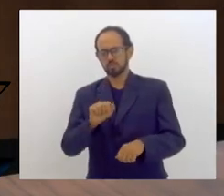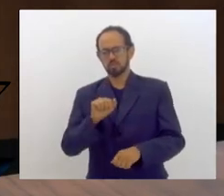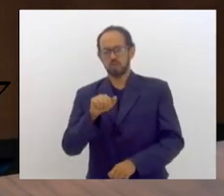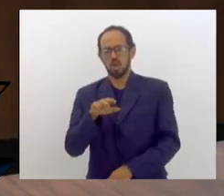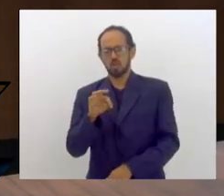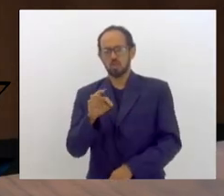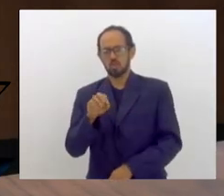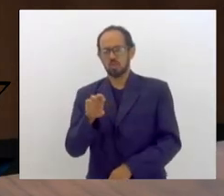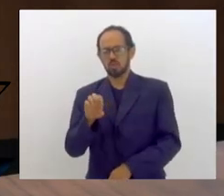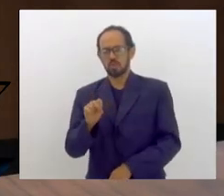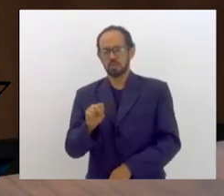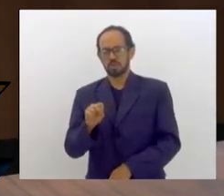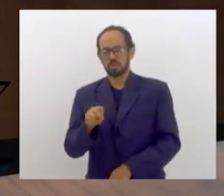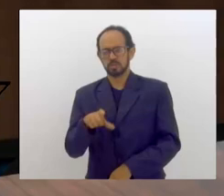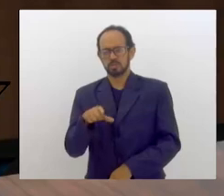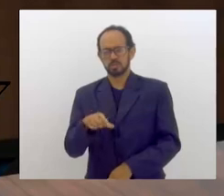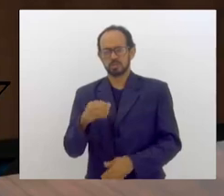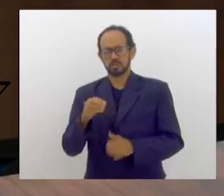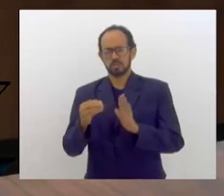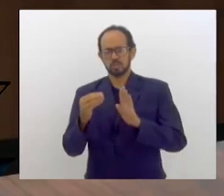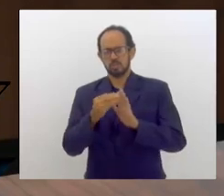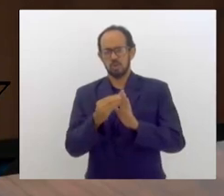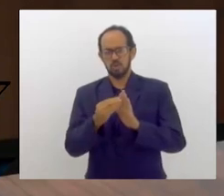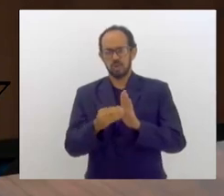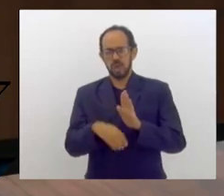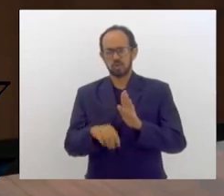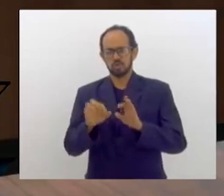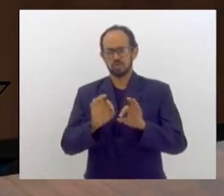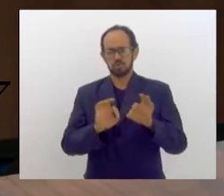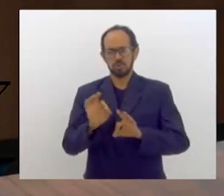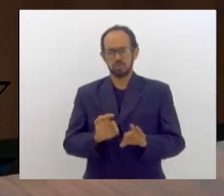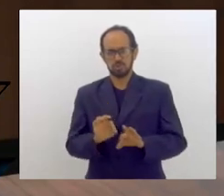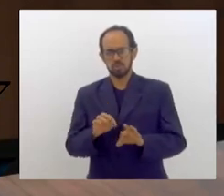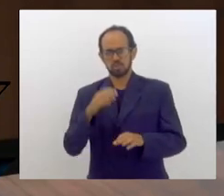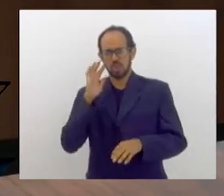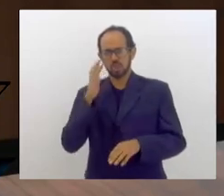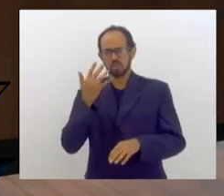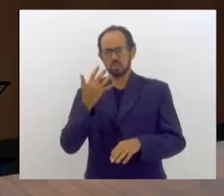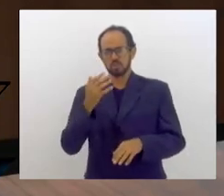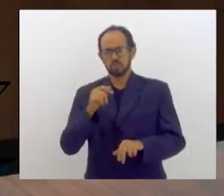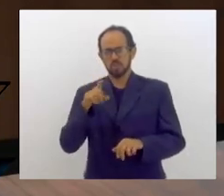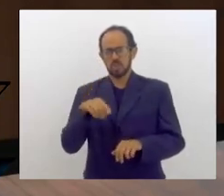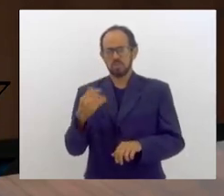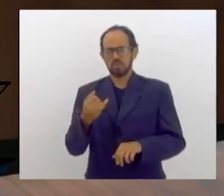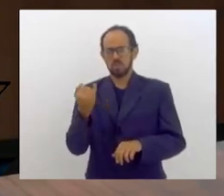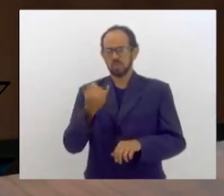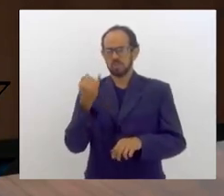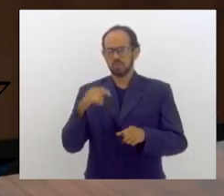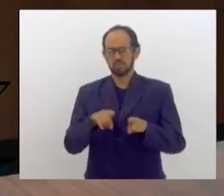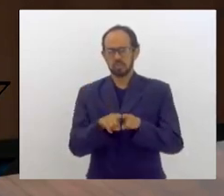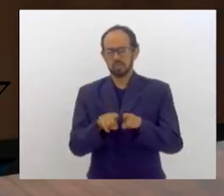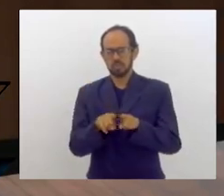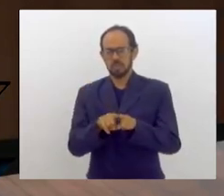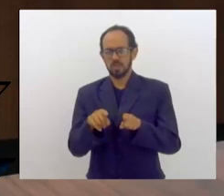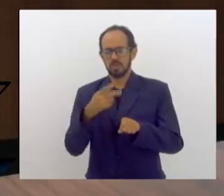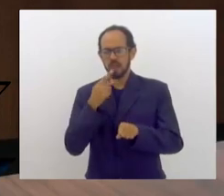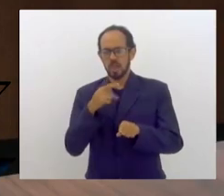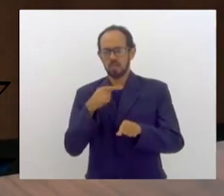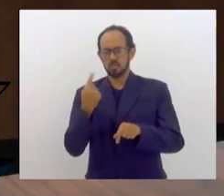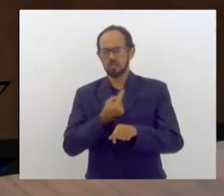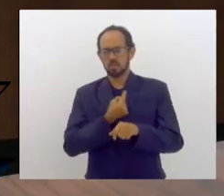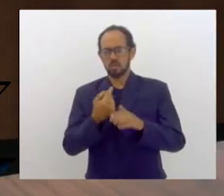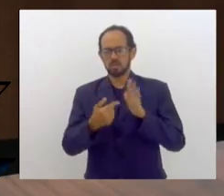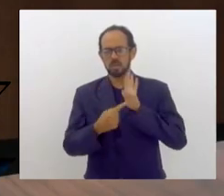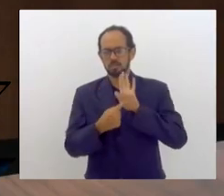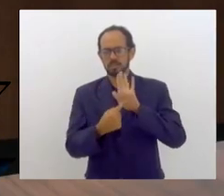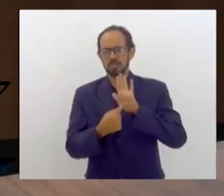estejam exatamente no projeto de resolução, é importante dizer que quando nós